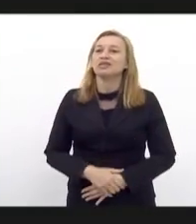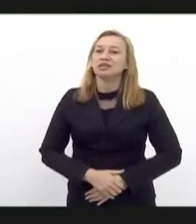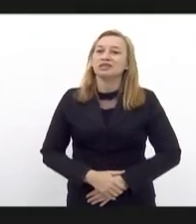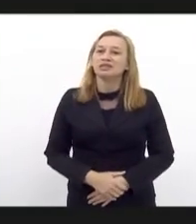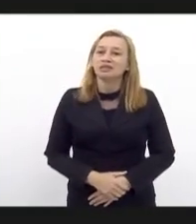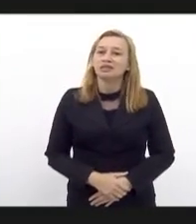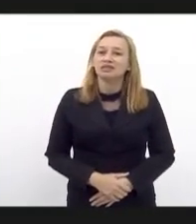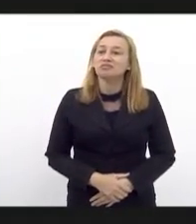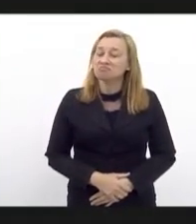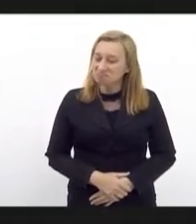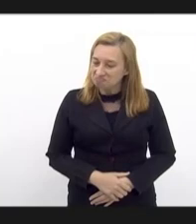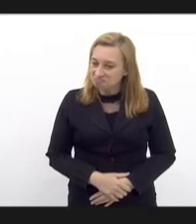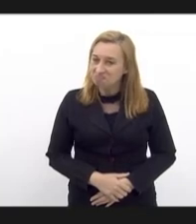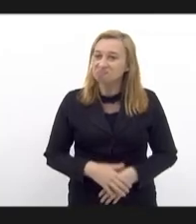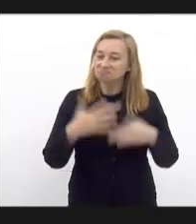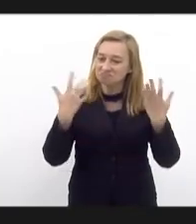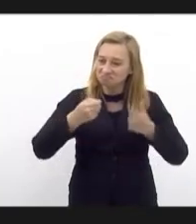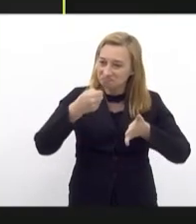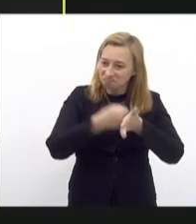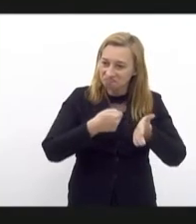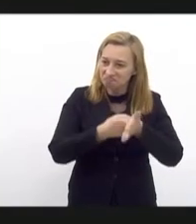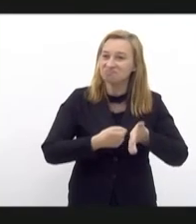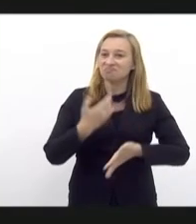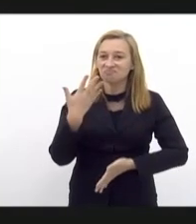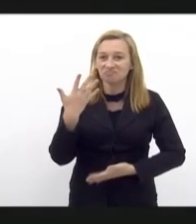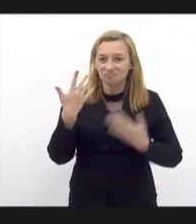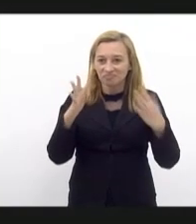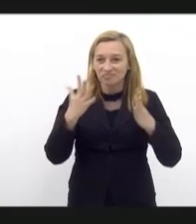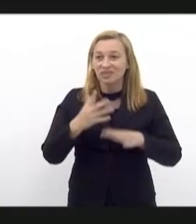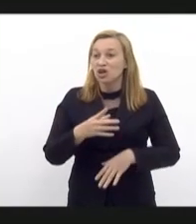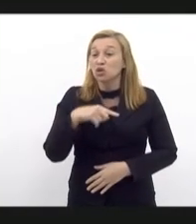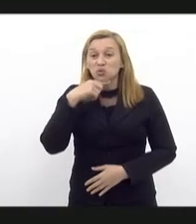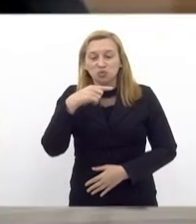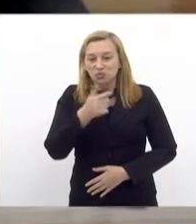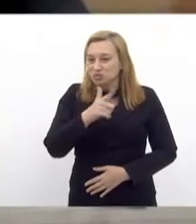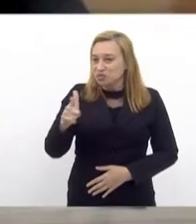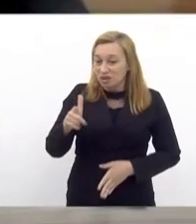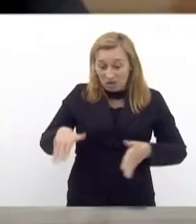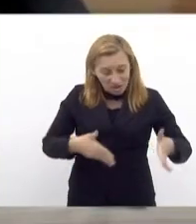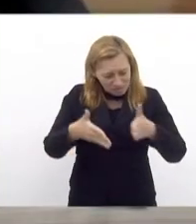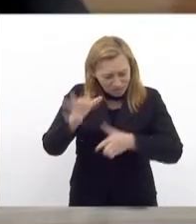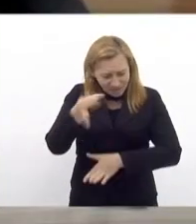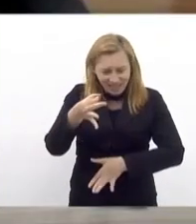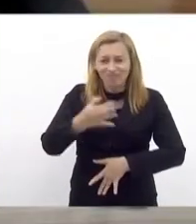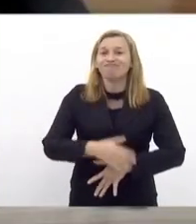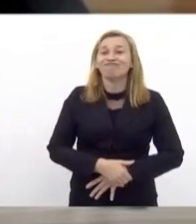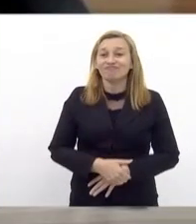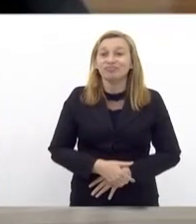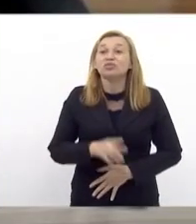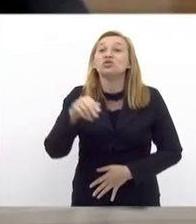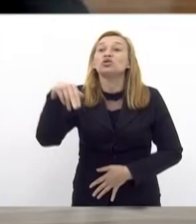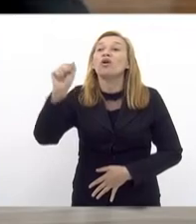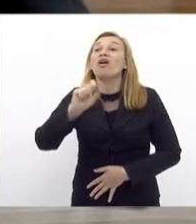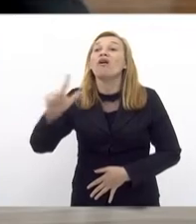É um rolão enorme. Luta. Eu não tenho dúvida que o caminho será esse.